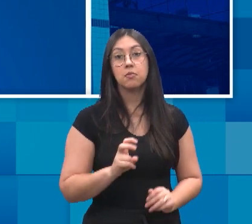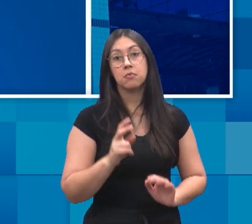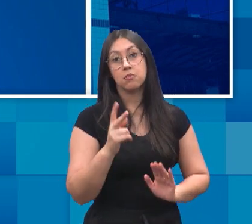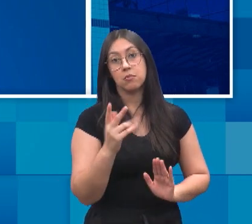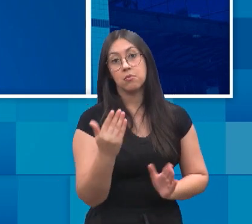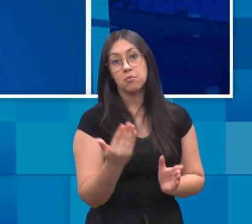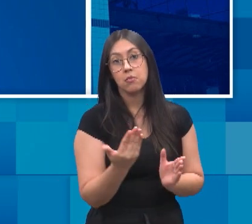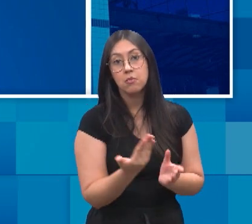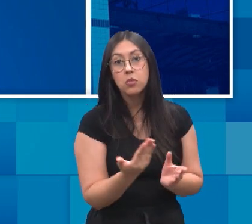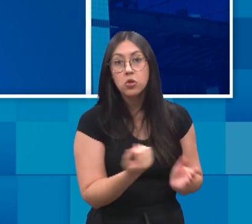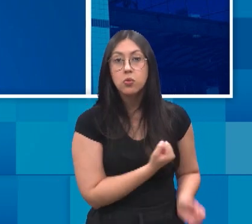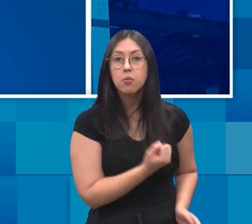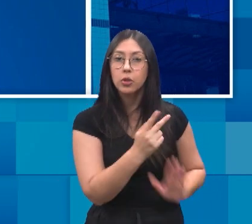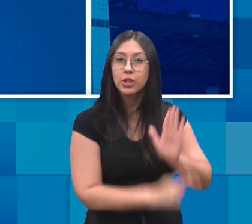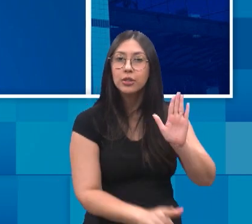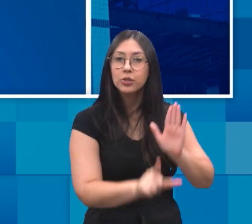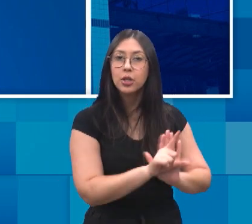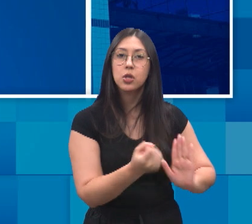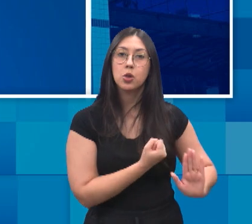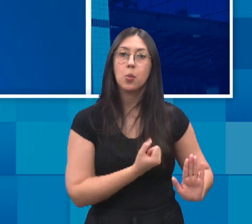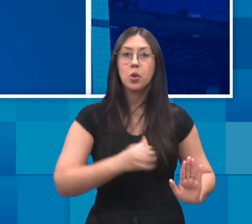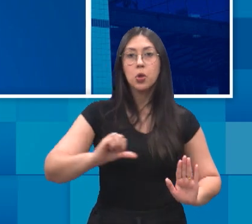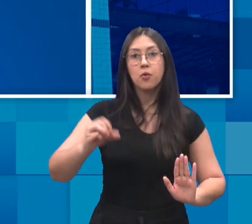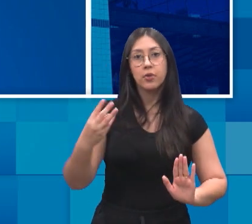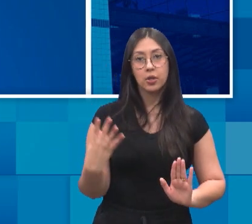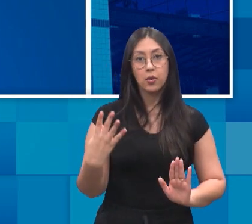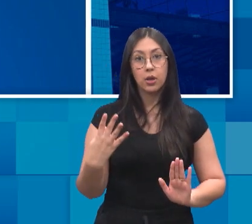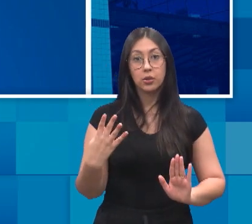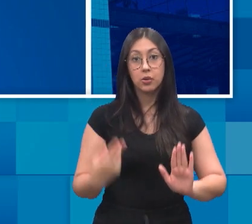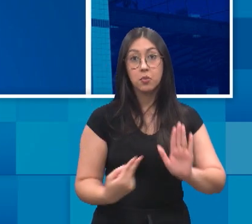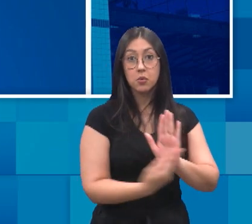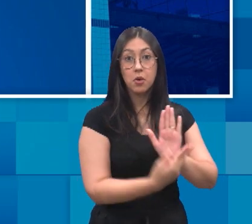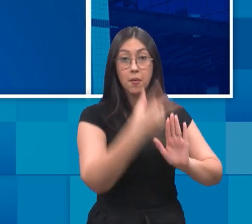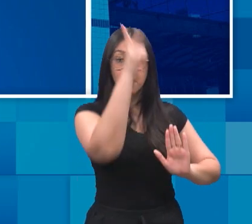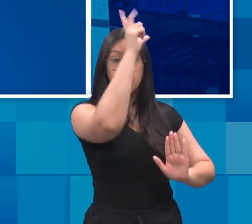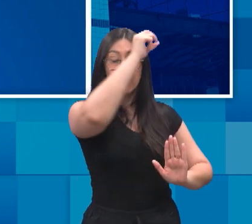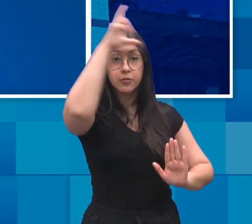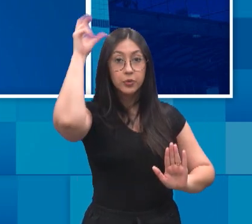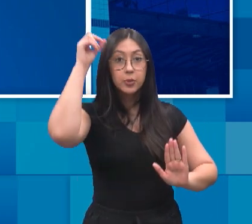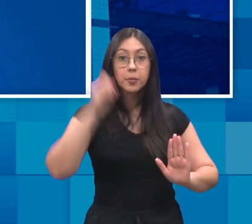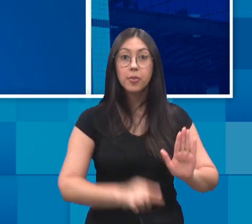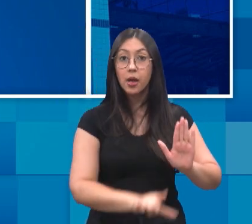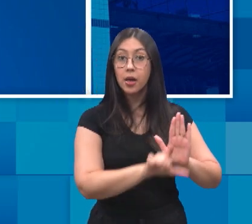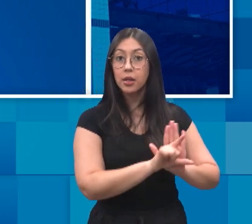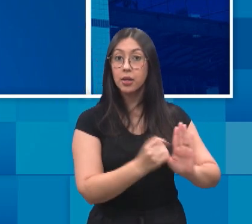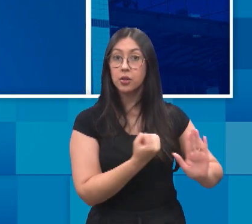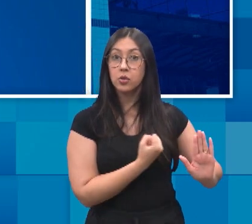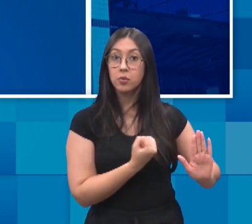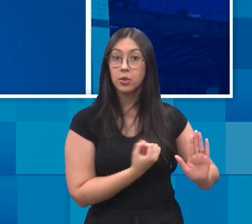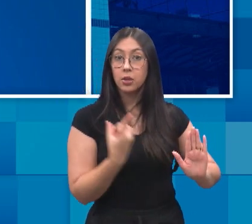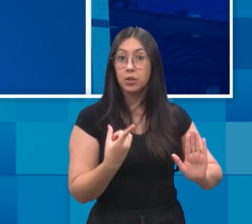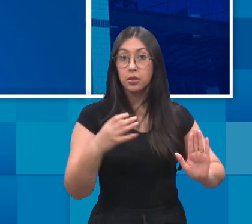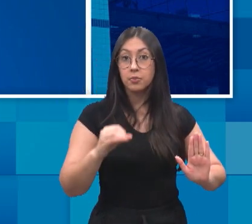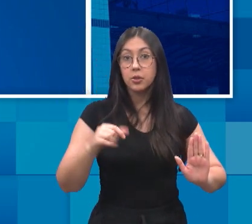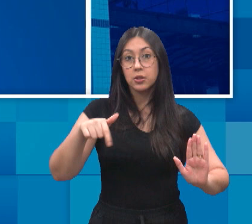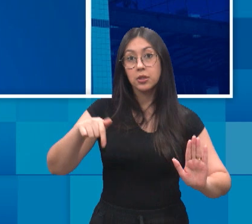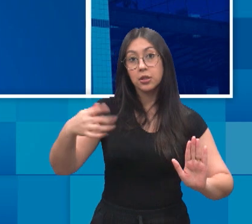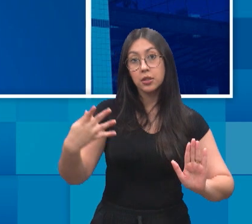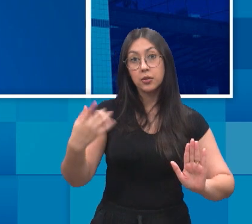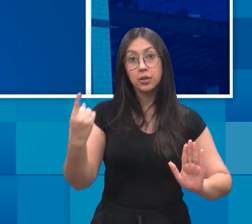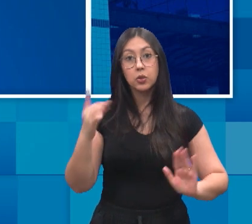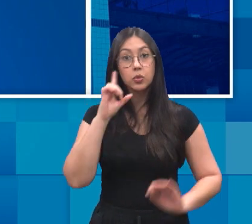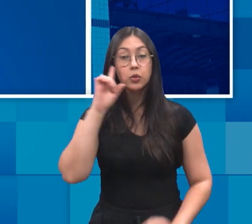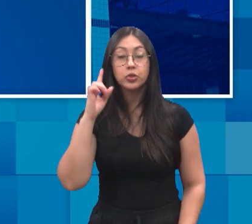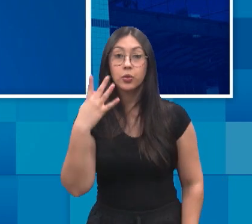94/2025. Autoria Poder Executivo. Altera a lei número 10.741, de 4 de agosto